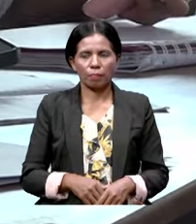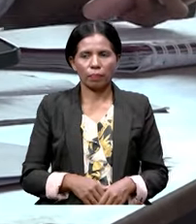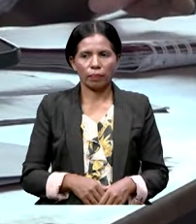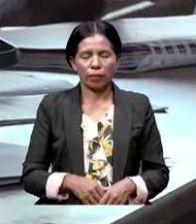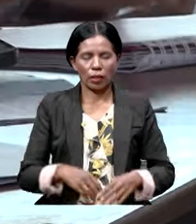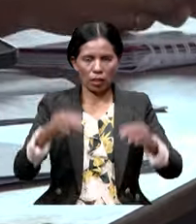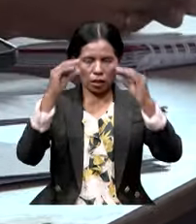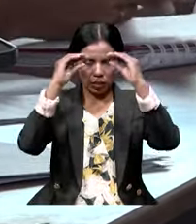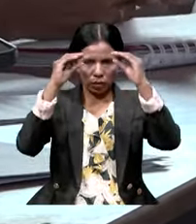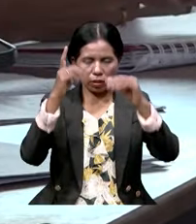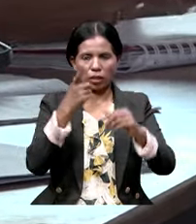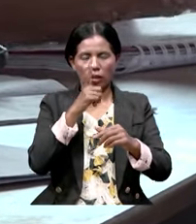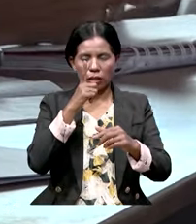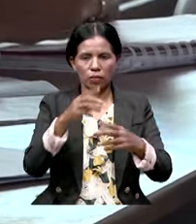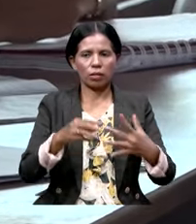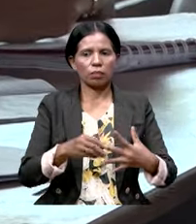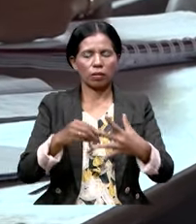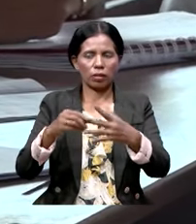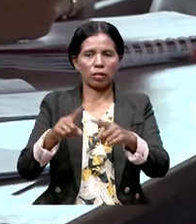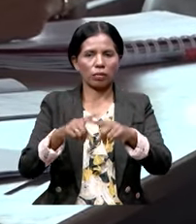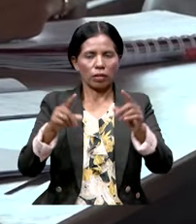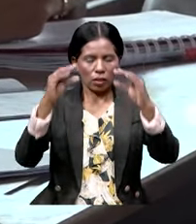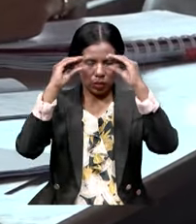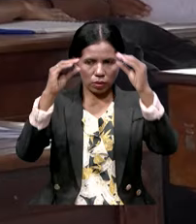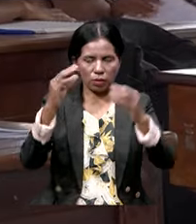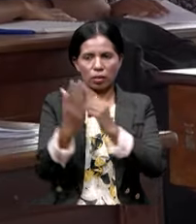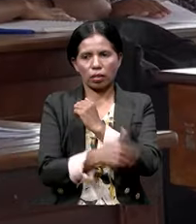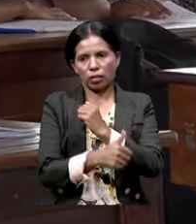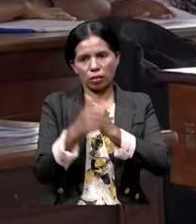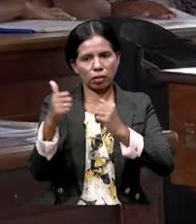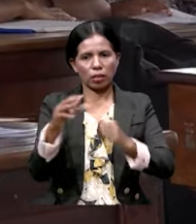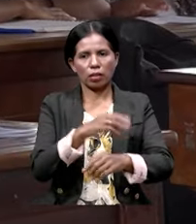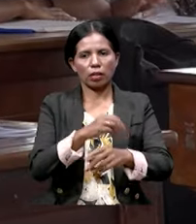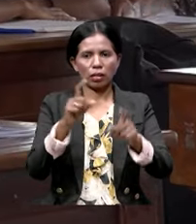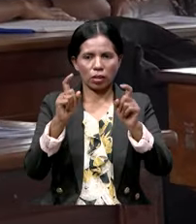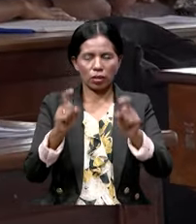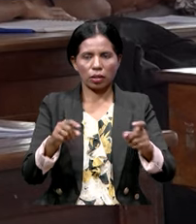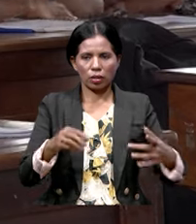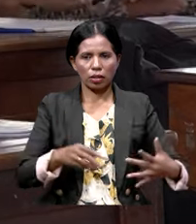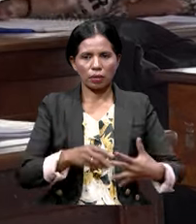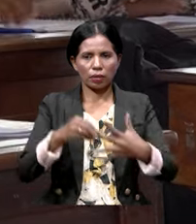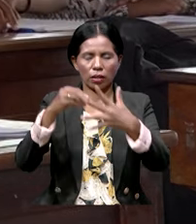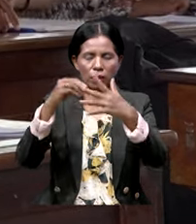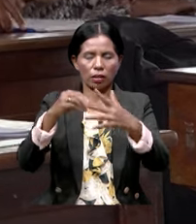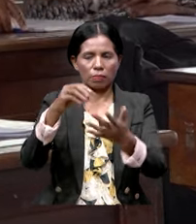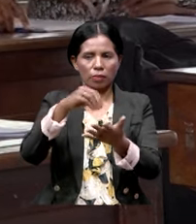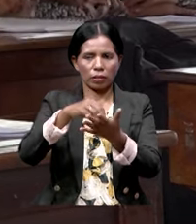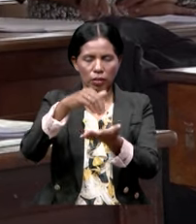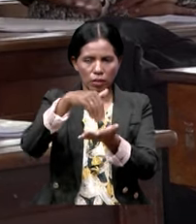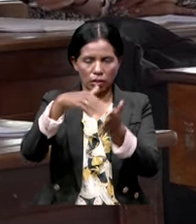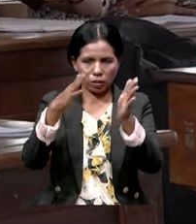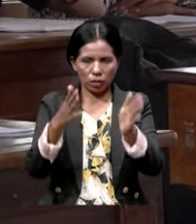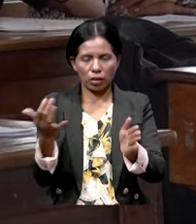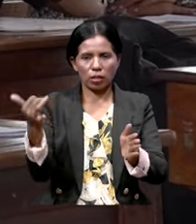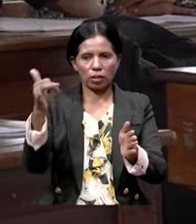Método Hanorin Lian Oficial, diferente do método Hanorin Lian Estrangeiro Sira Selo, tem que especial a tu bele garante estudante Sira